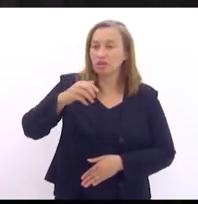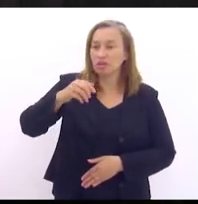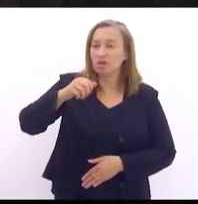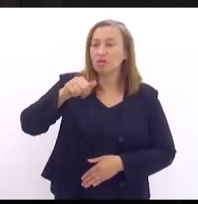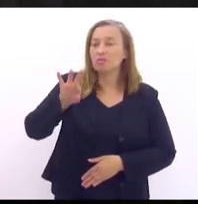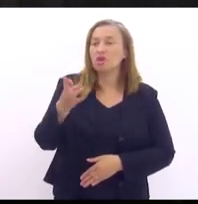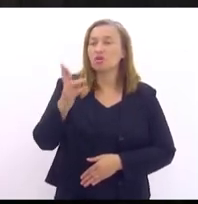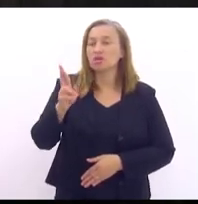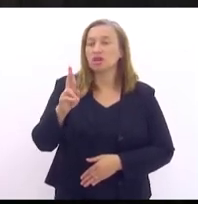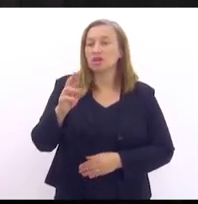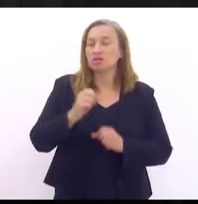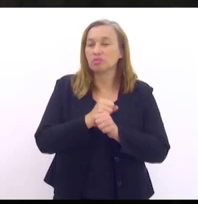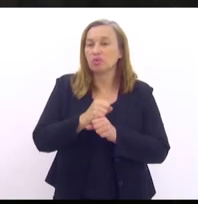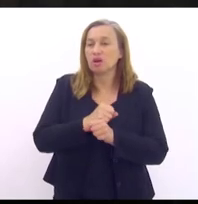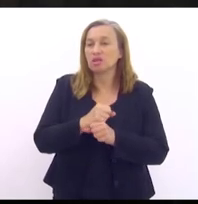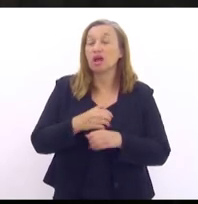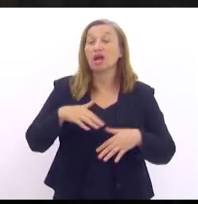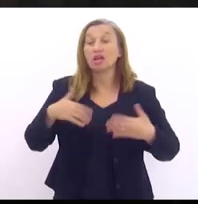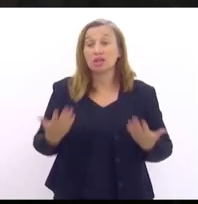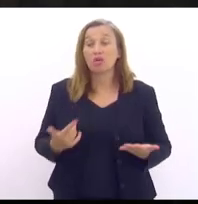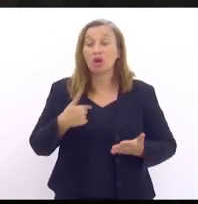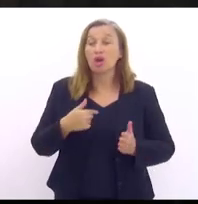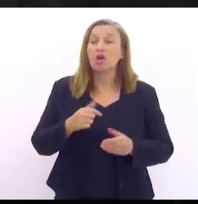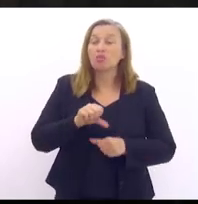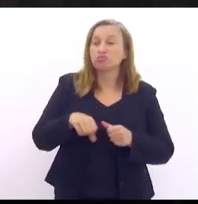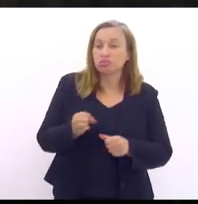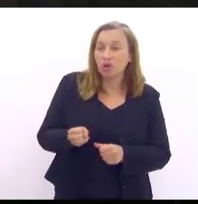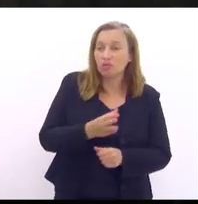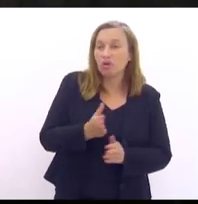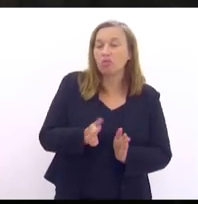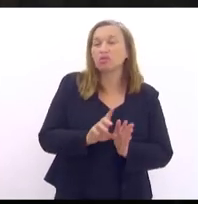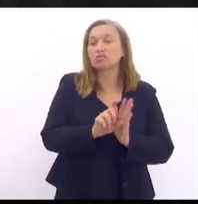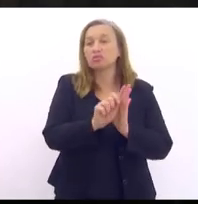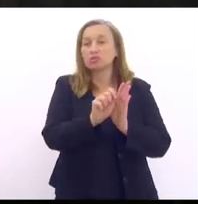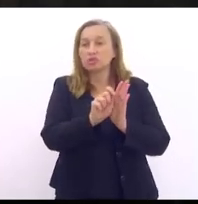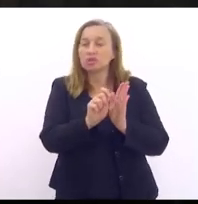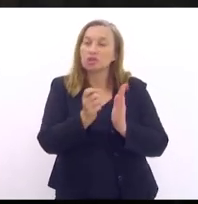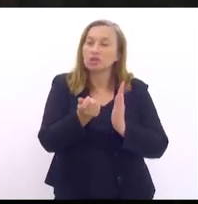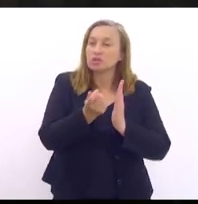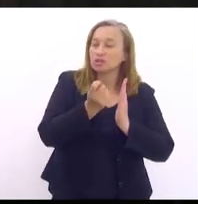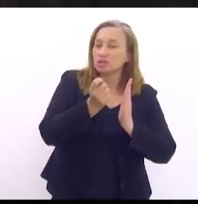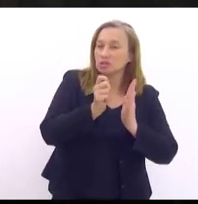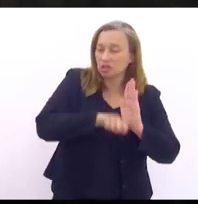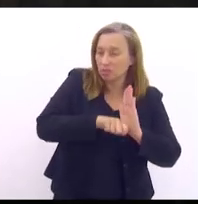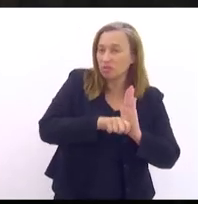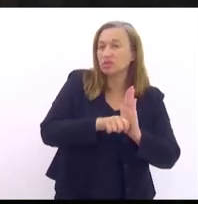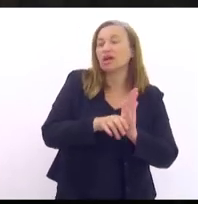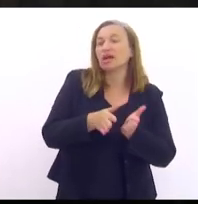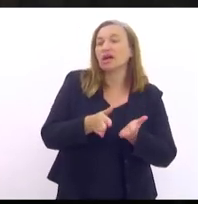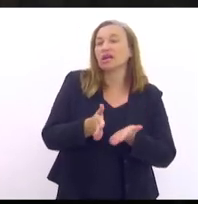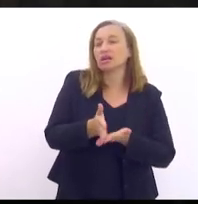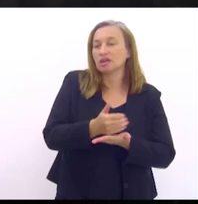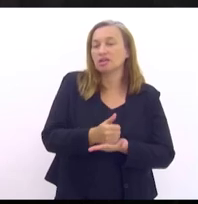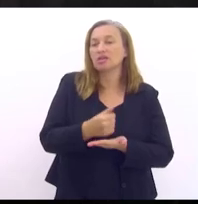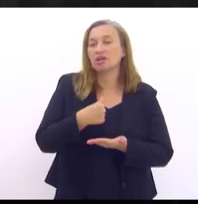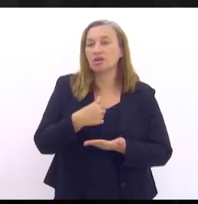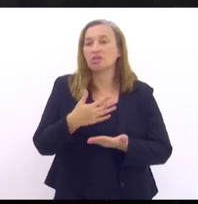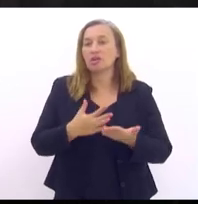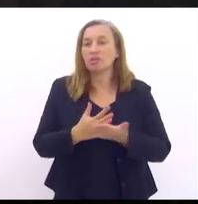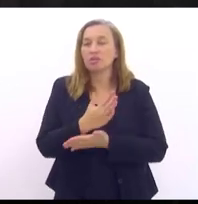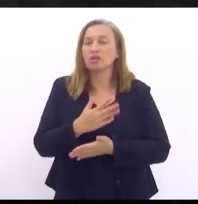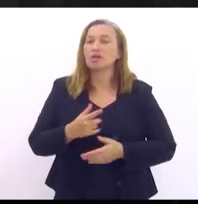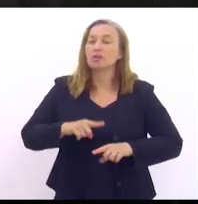sou favorável à reforma tributária. Mas a reforma tributária, na hora que fundir o ICMS com